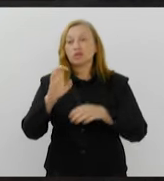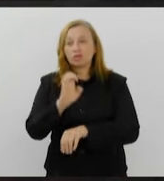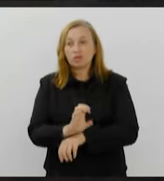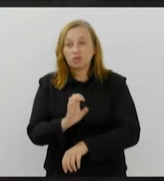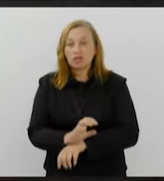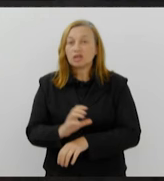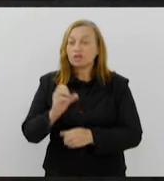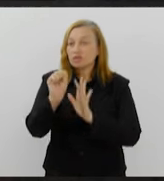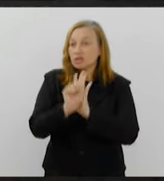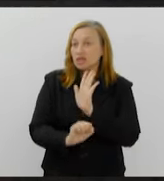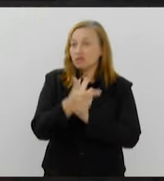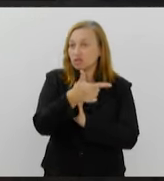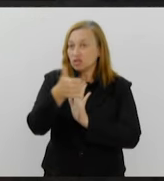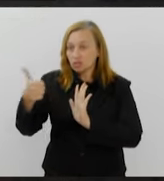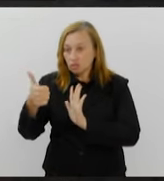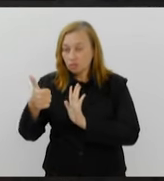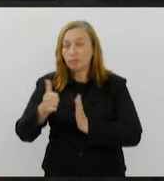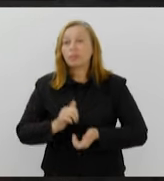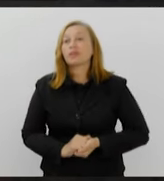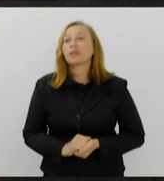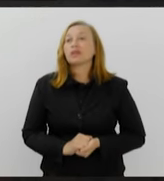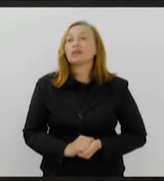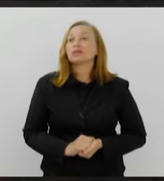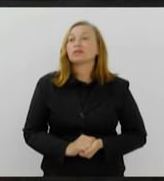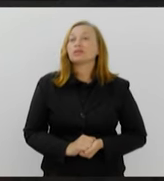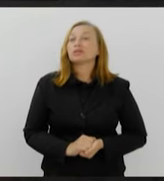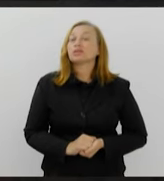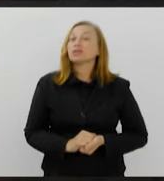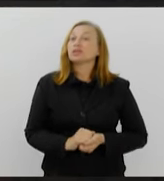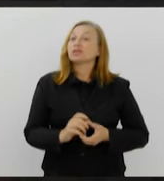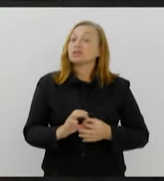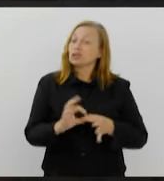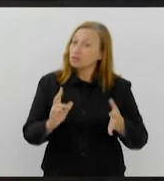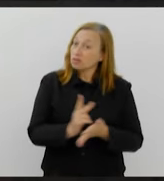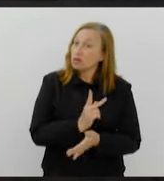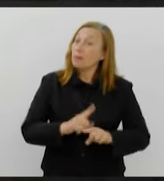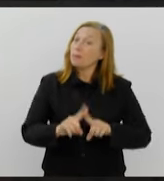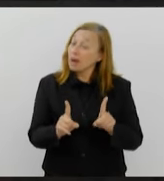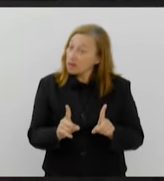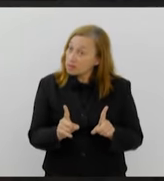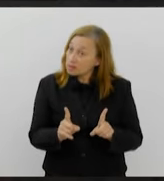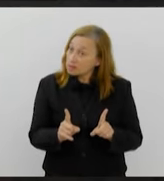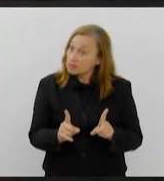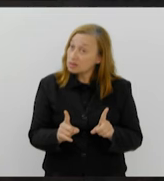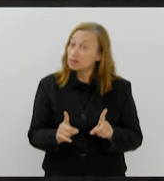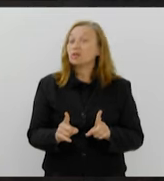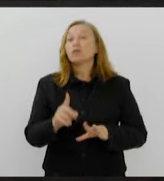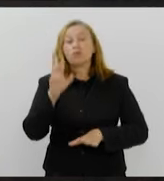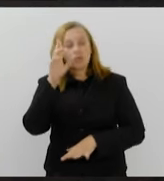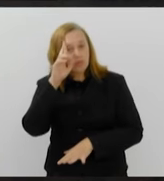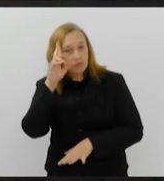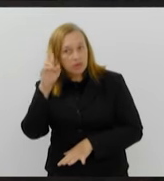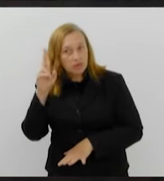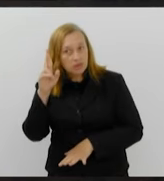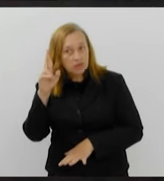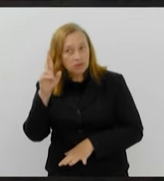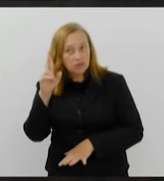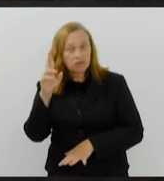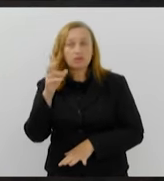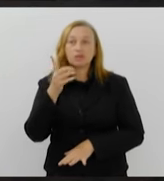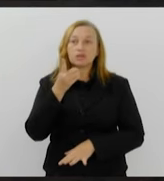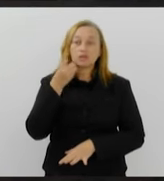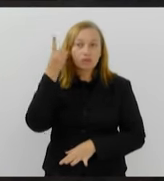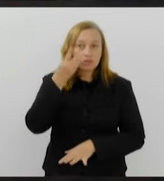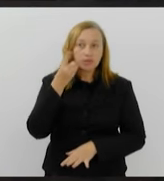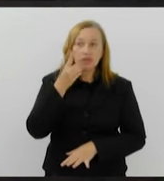pleno século XX que a gente leve para ir esse campo mas como vossa excelência bem colocou deputada Amorim não vale